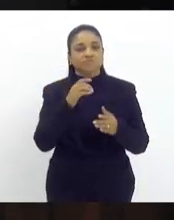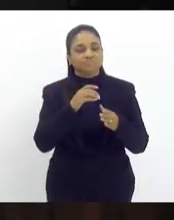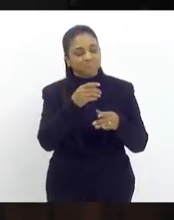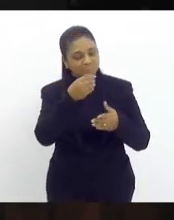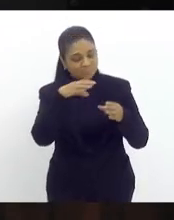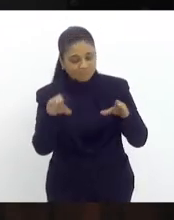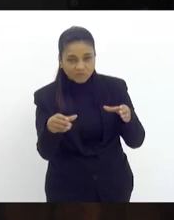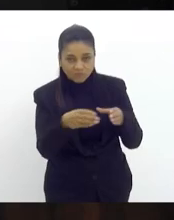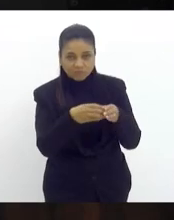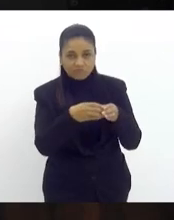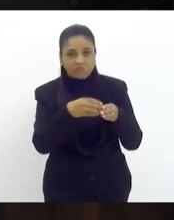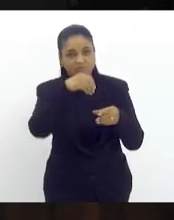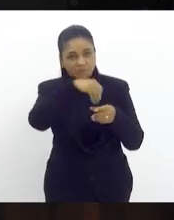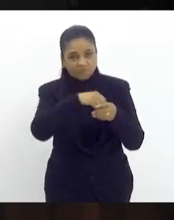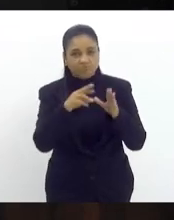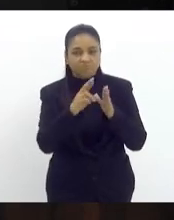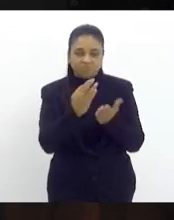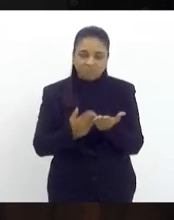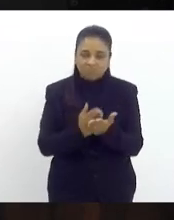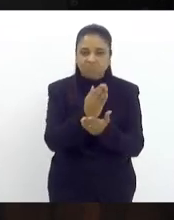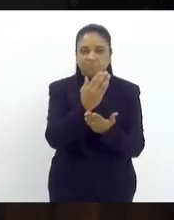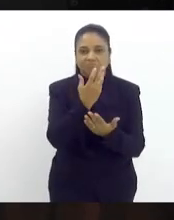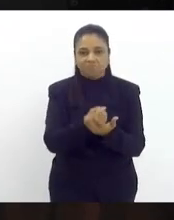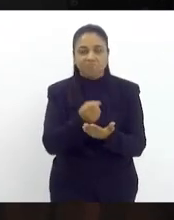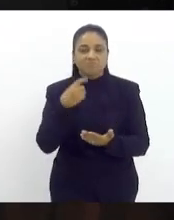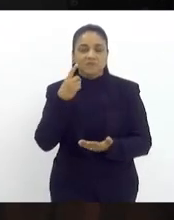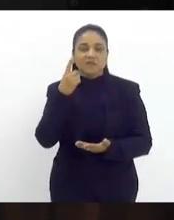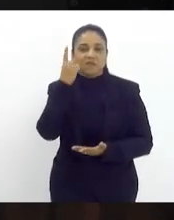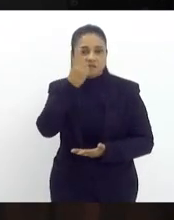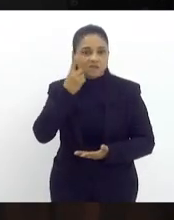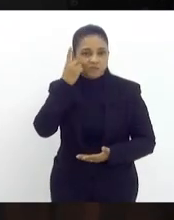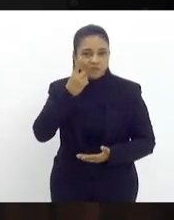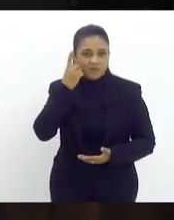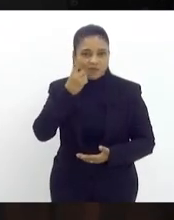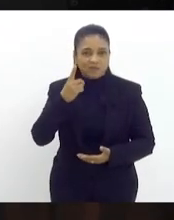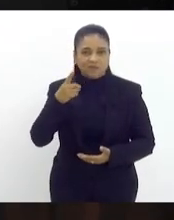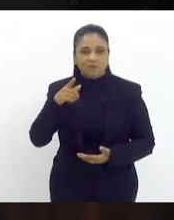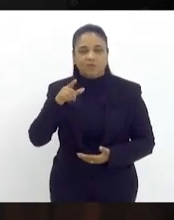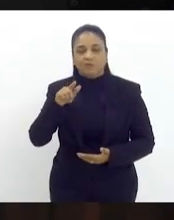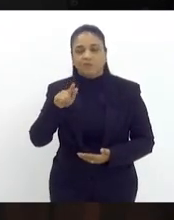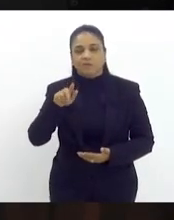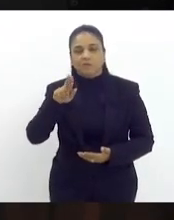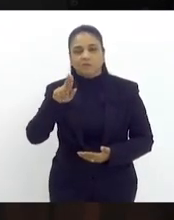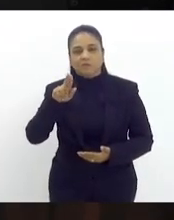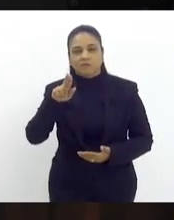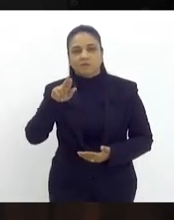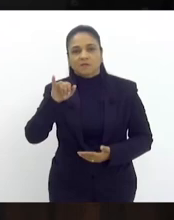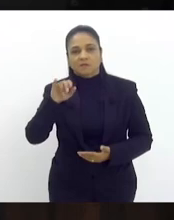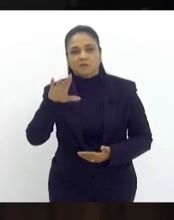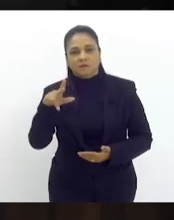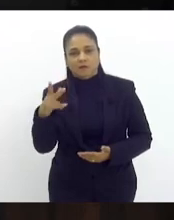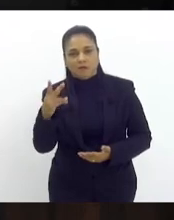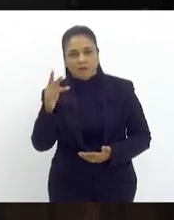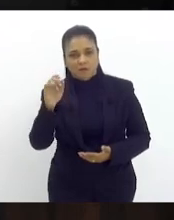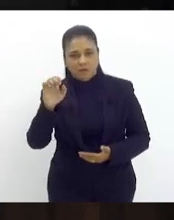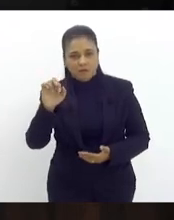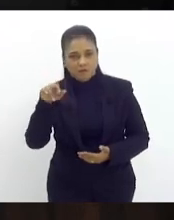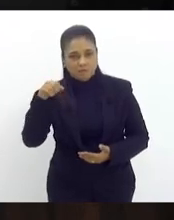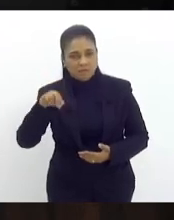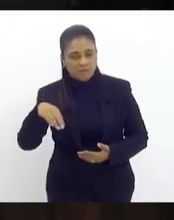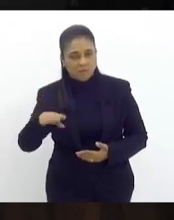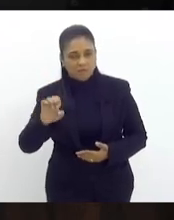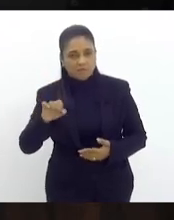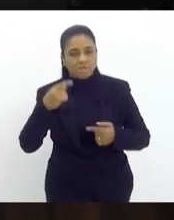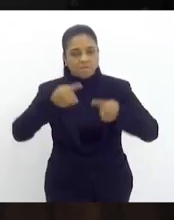externas favorável. Relator deputado Guilherme de Larolli. Em discussão não havendo quem queria